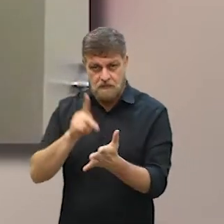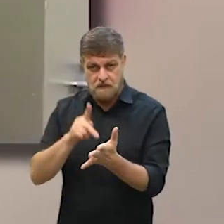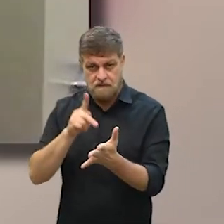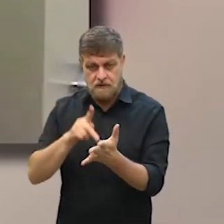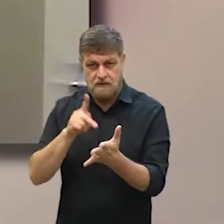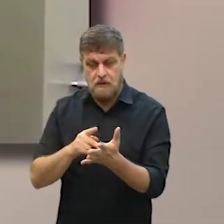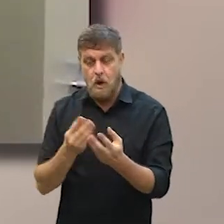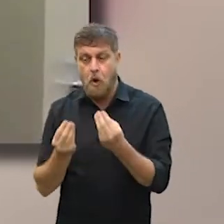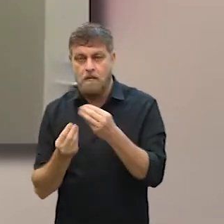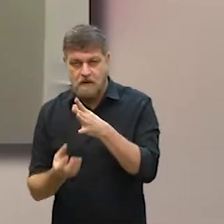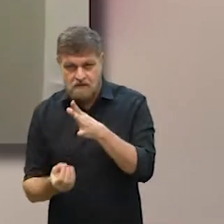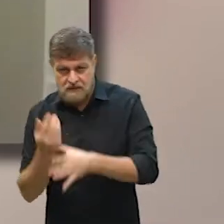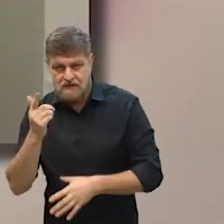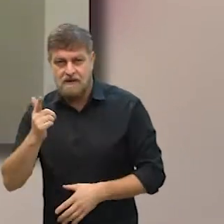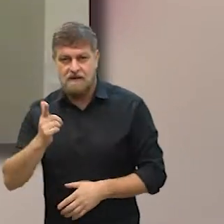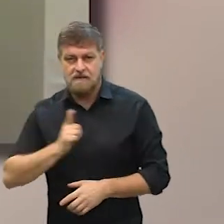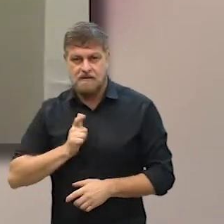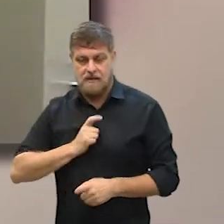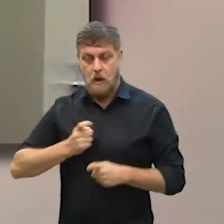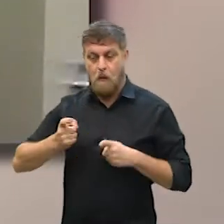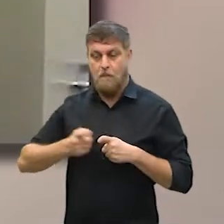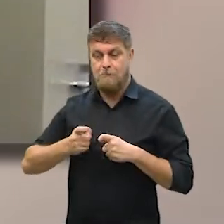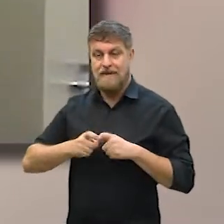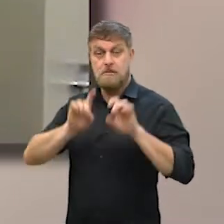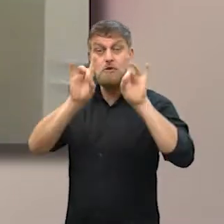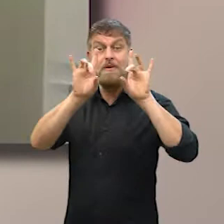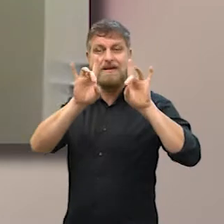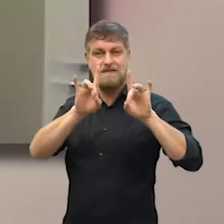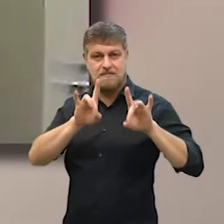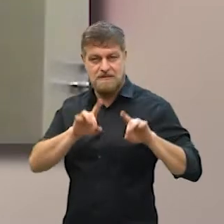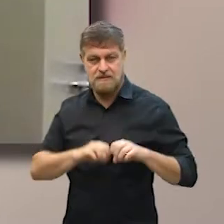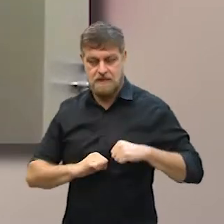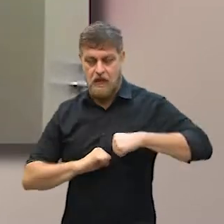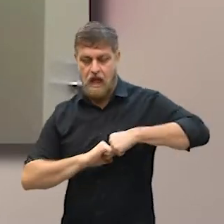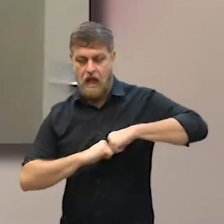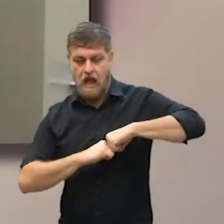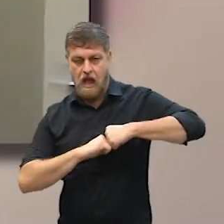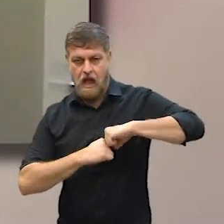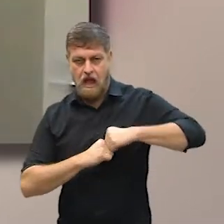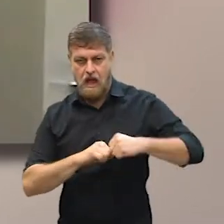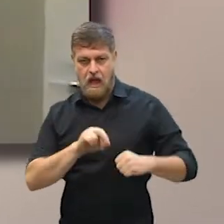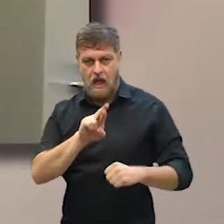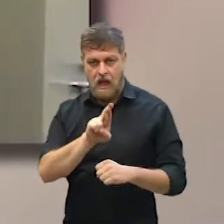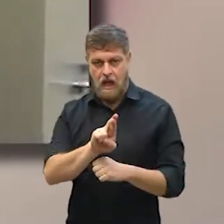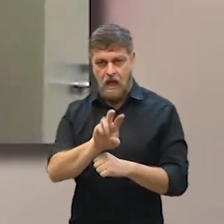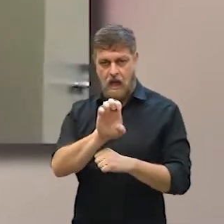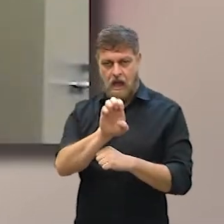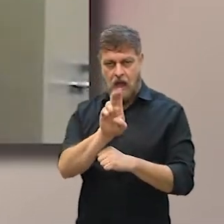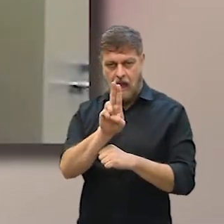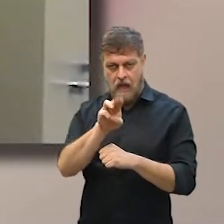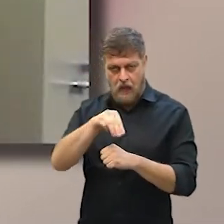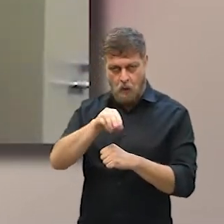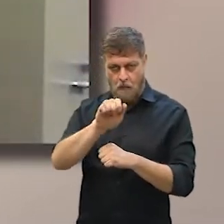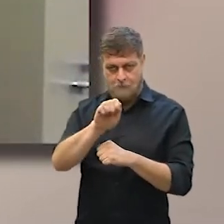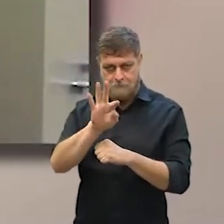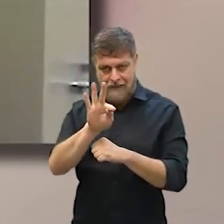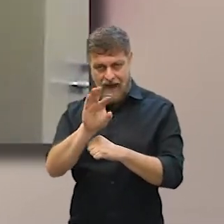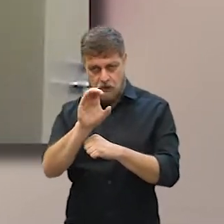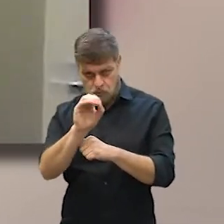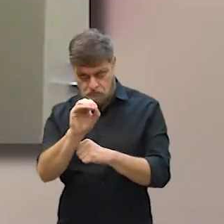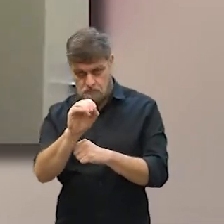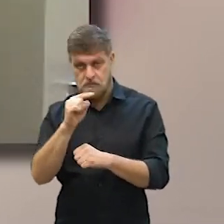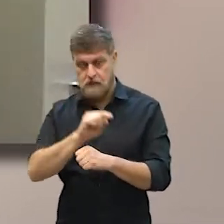realmente em geral exige ação de um dos especialistas é o reumatologista trata a